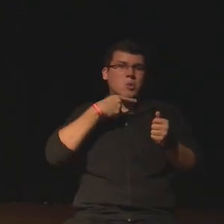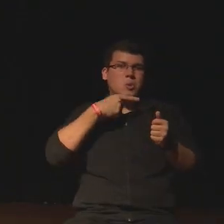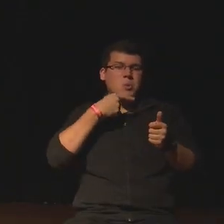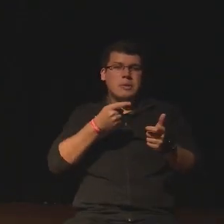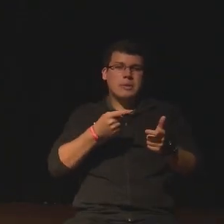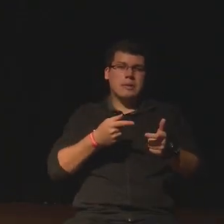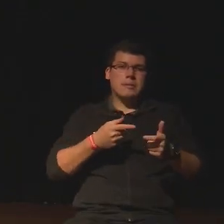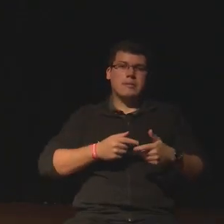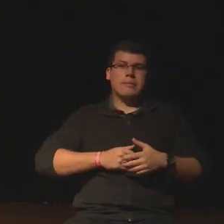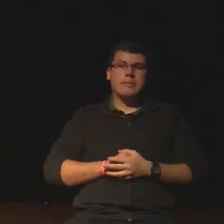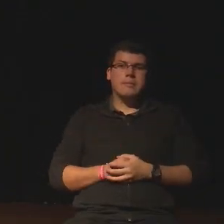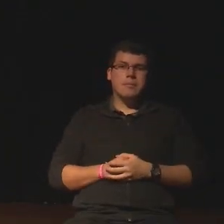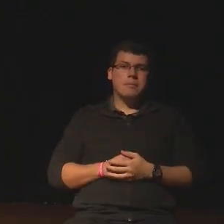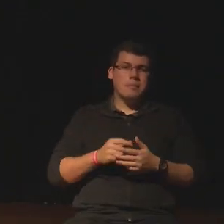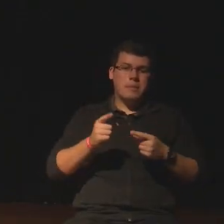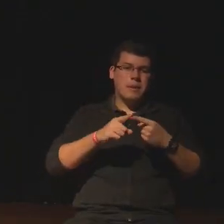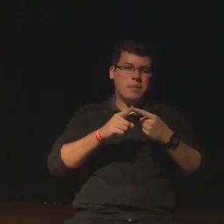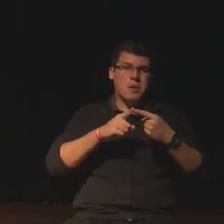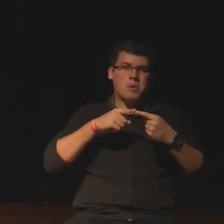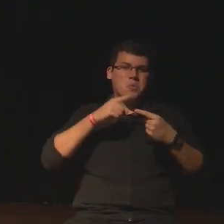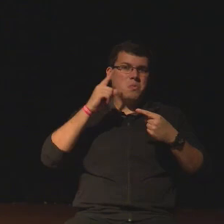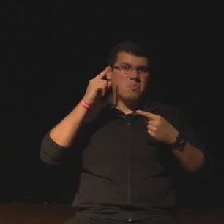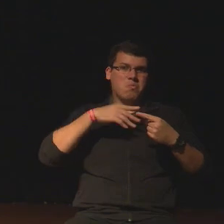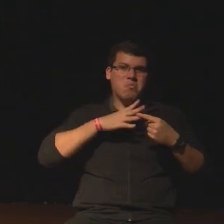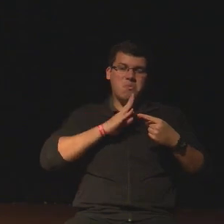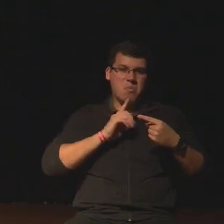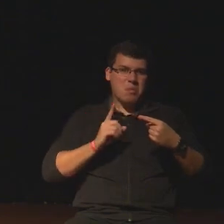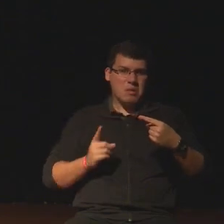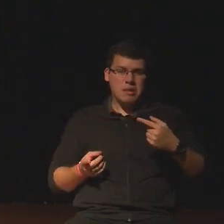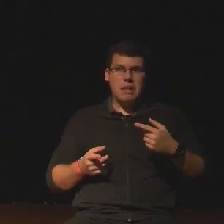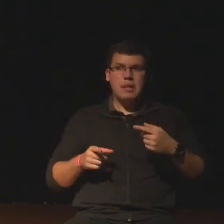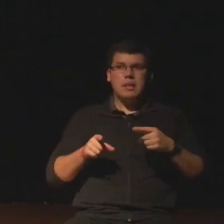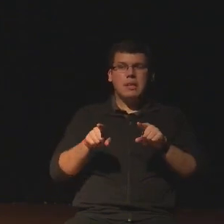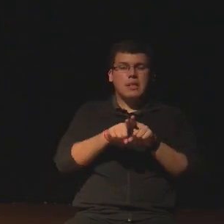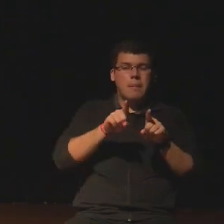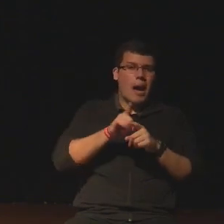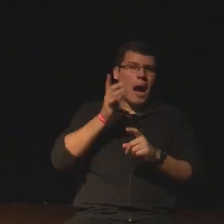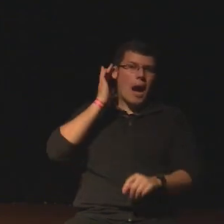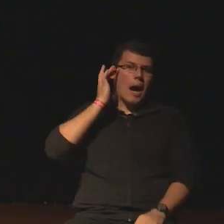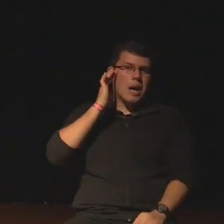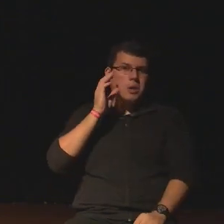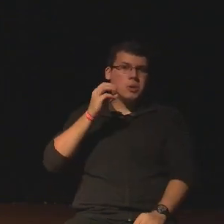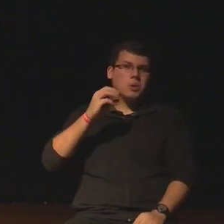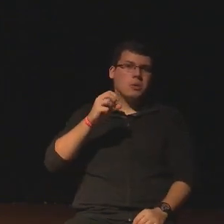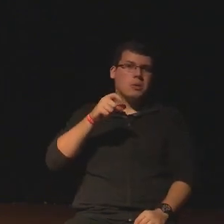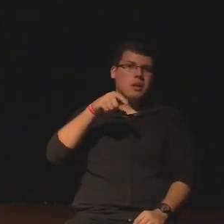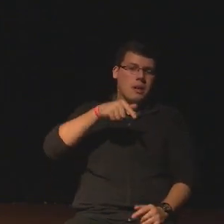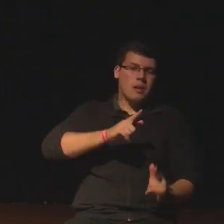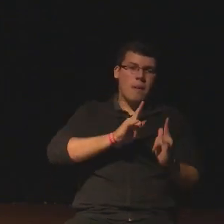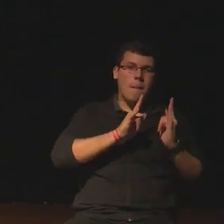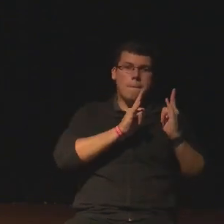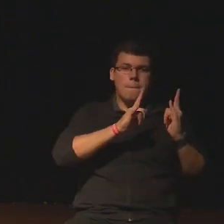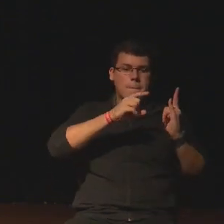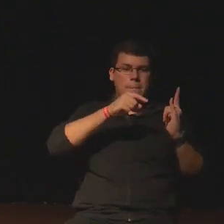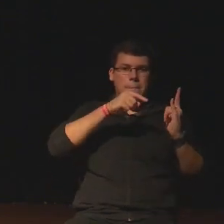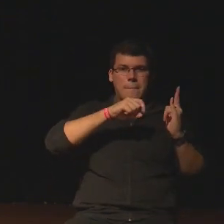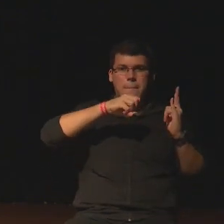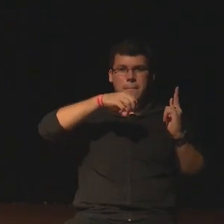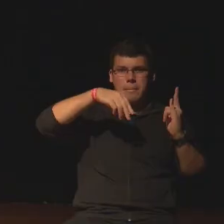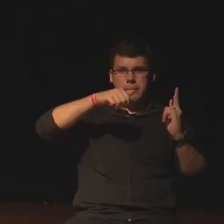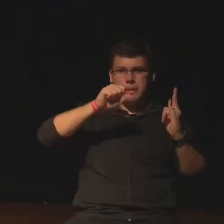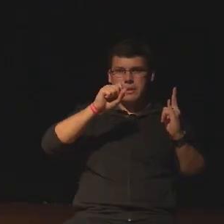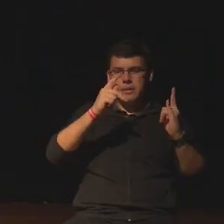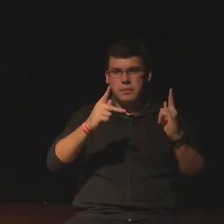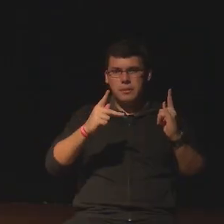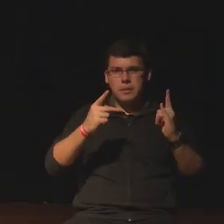que eu não tinha conhecimento. Eu acho que o MASP também, o Lago das Carpas, né, que quando eu era criança era lotado